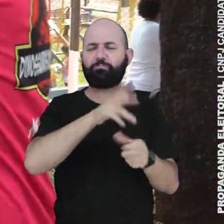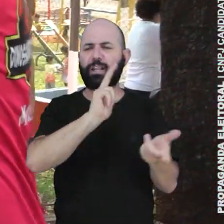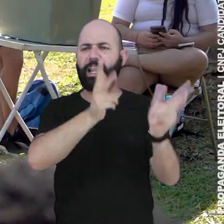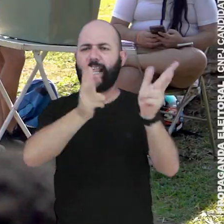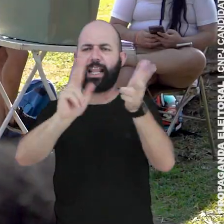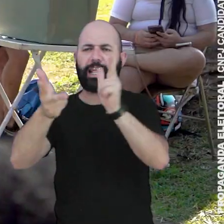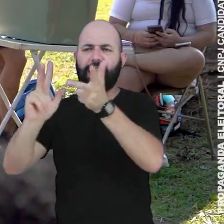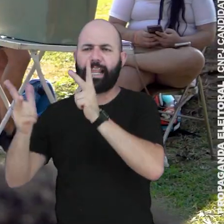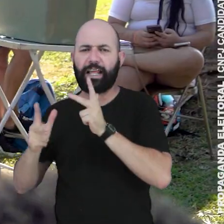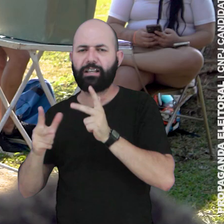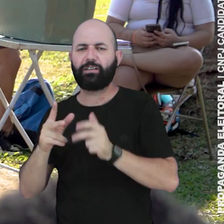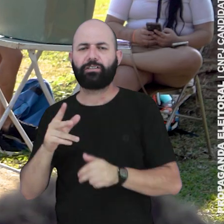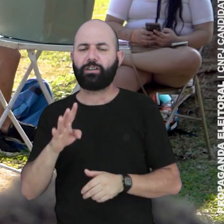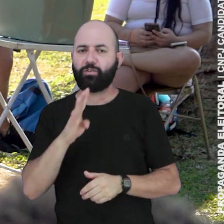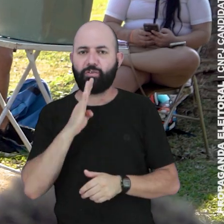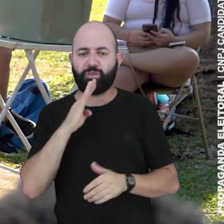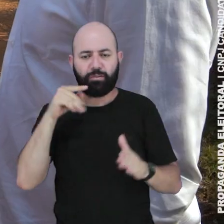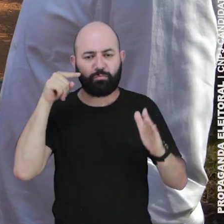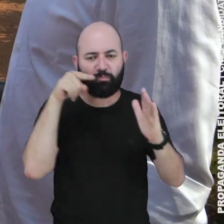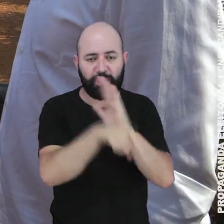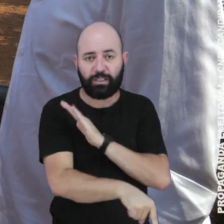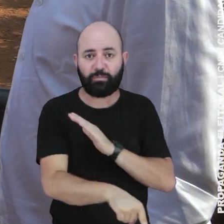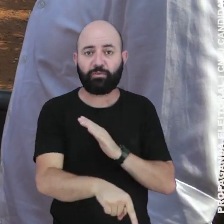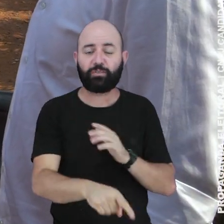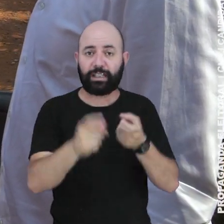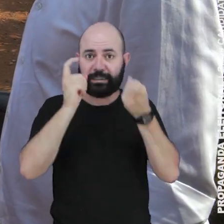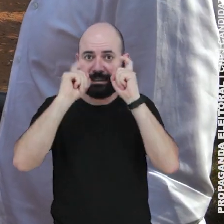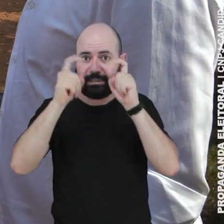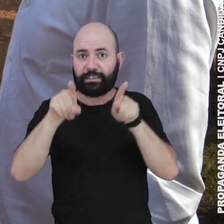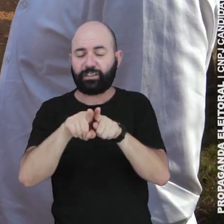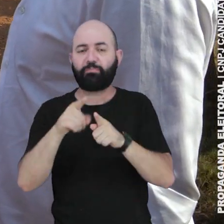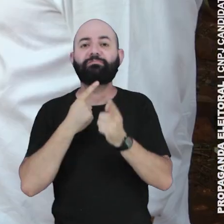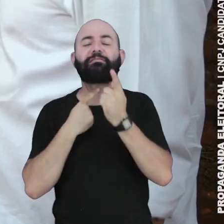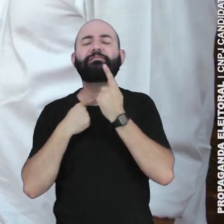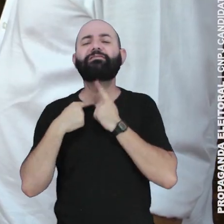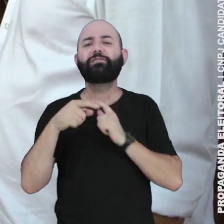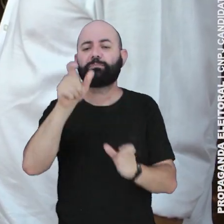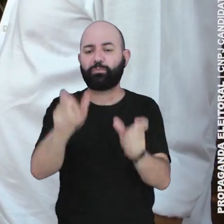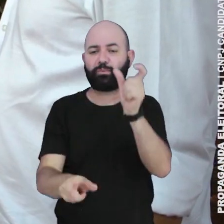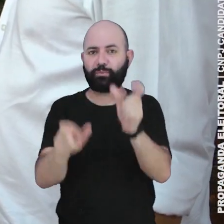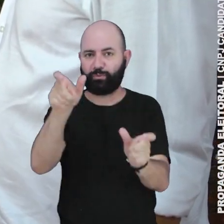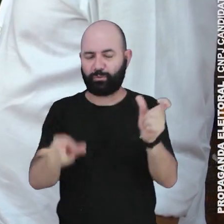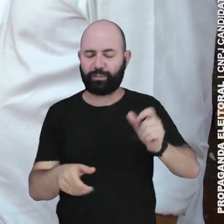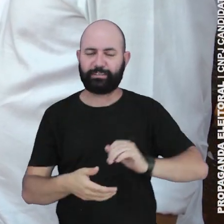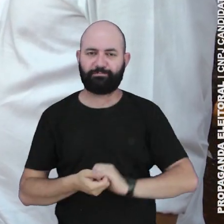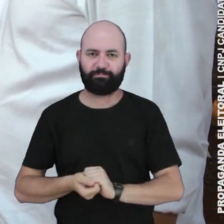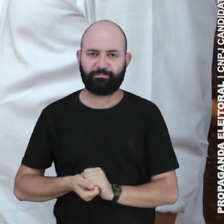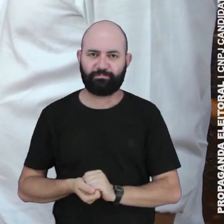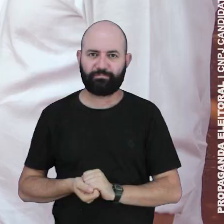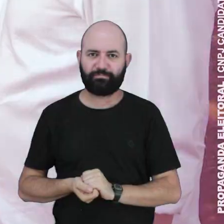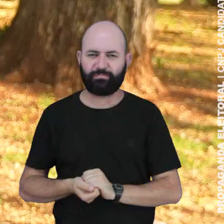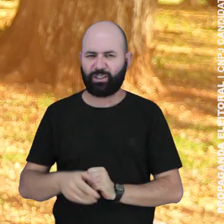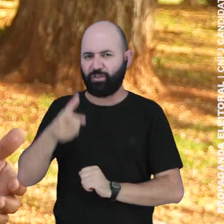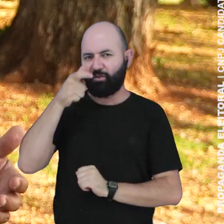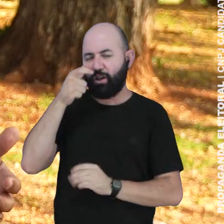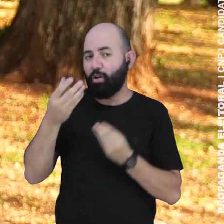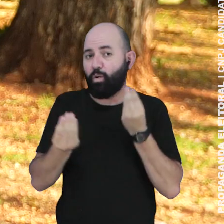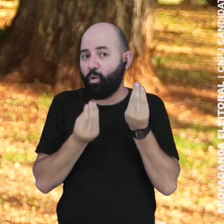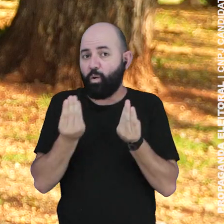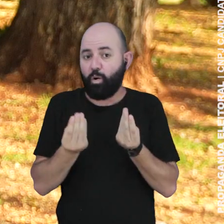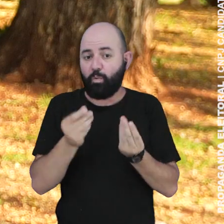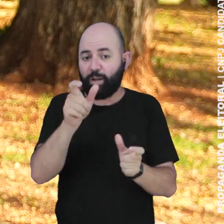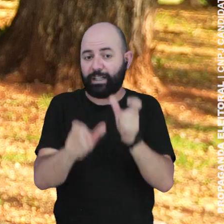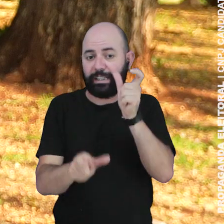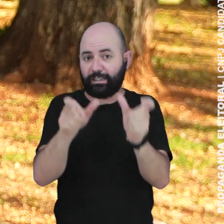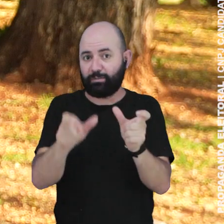muita gente e conheci melhor as preocupações e os desejos no coração de cada um. Vi como